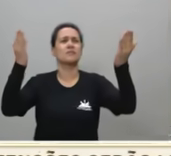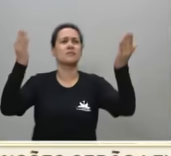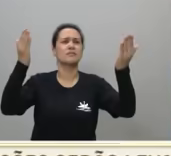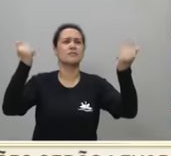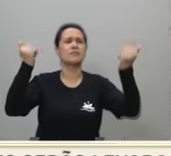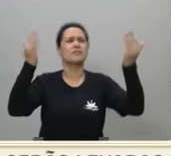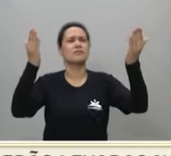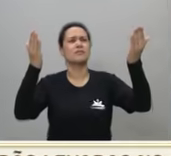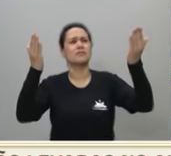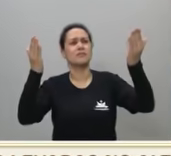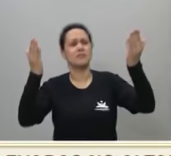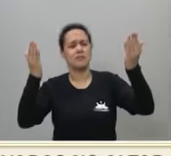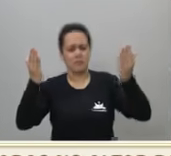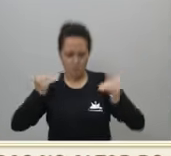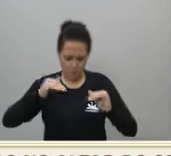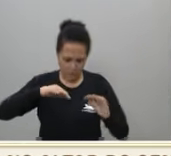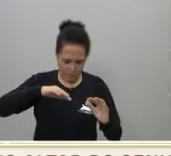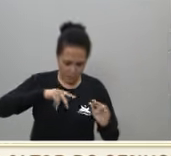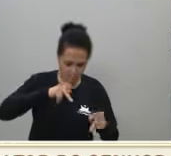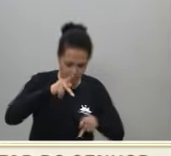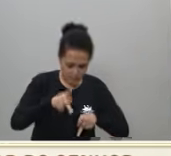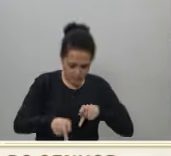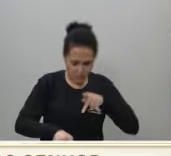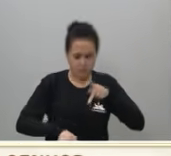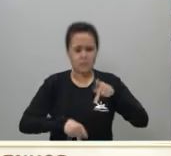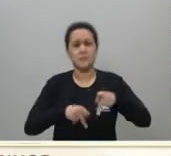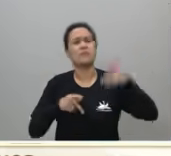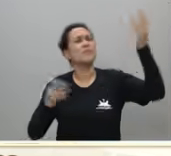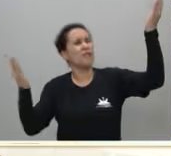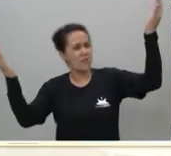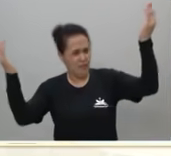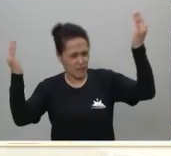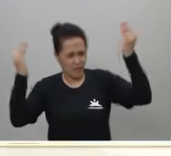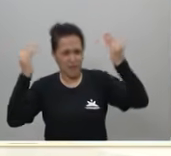A humanidade vem